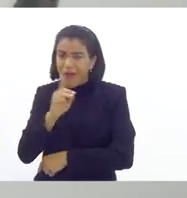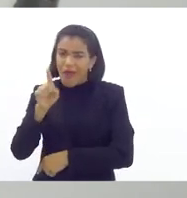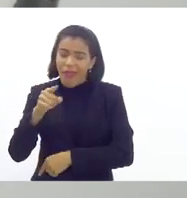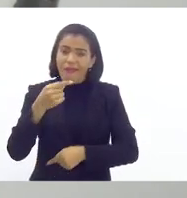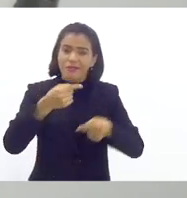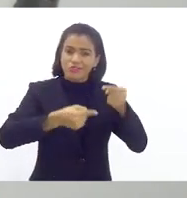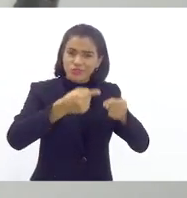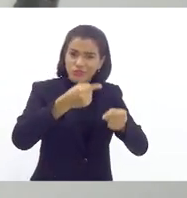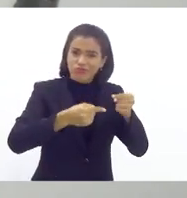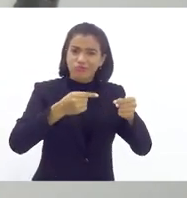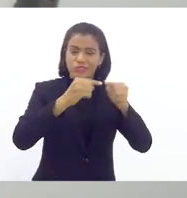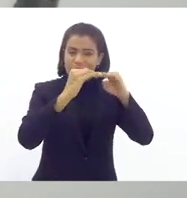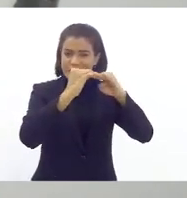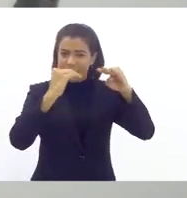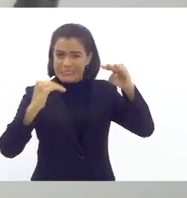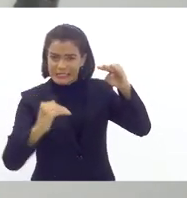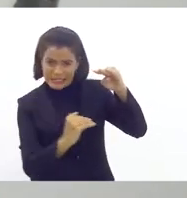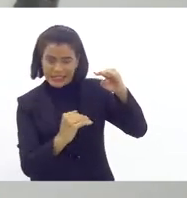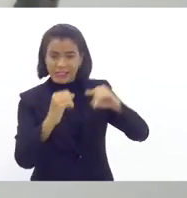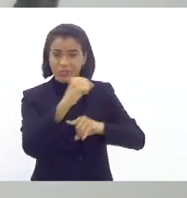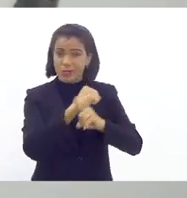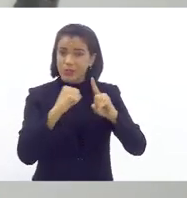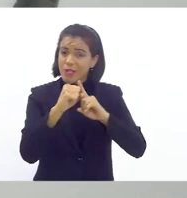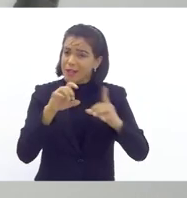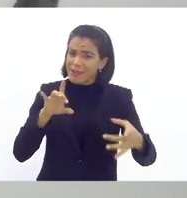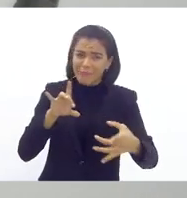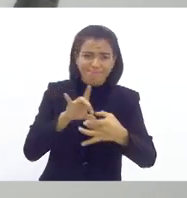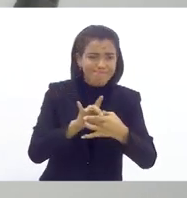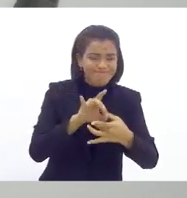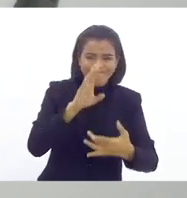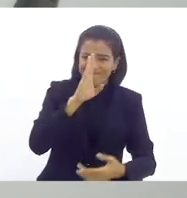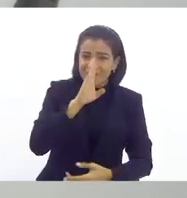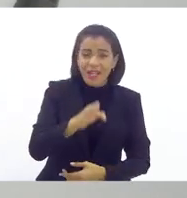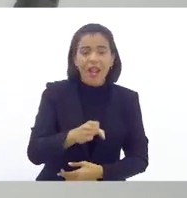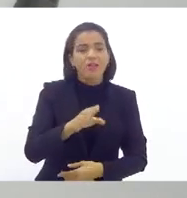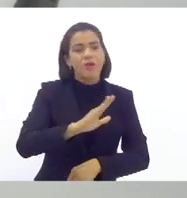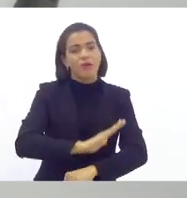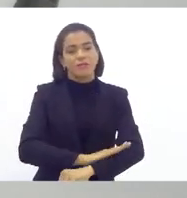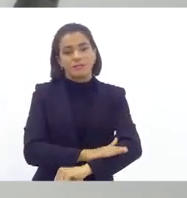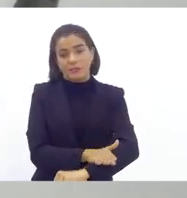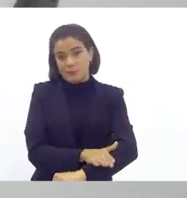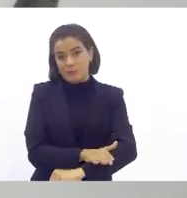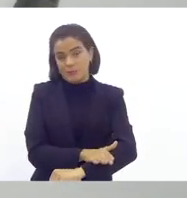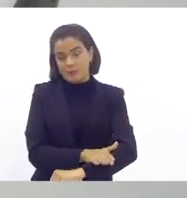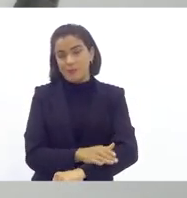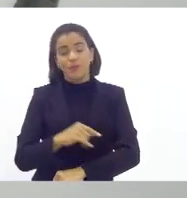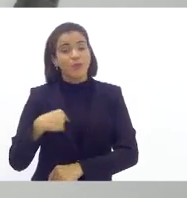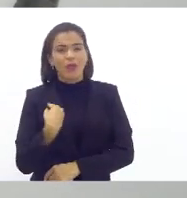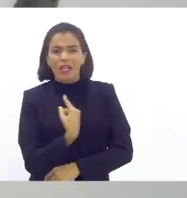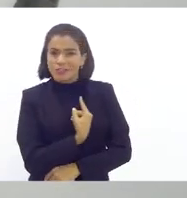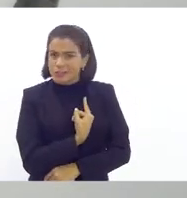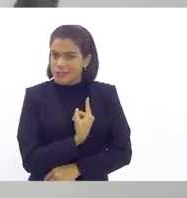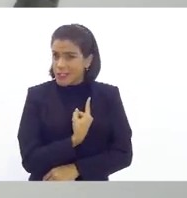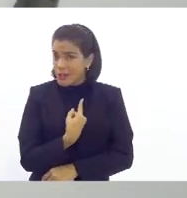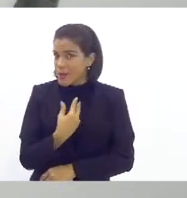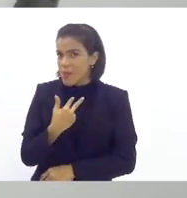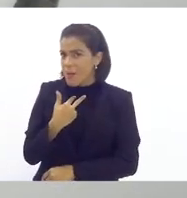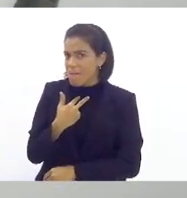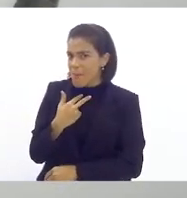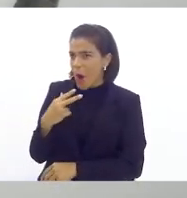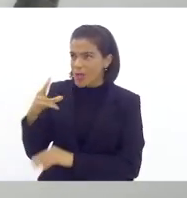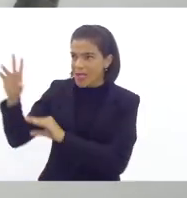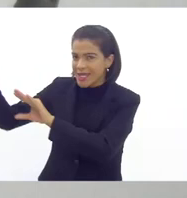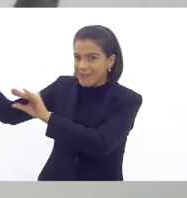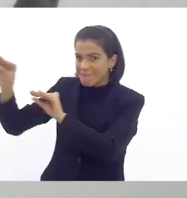desigualdade social e a desigualdade social está ligada diretamente ao racismo. O que a gente não pode importar de outros